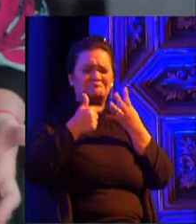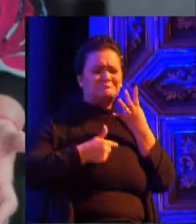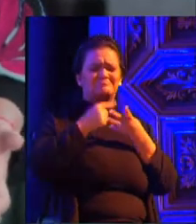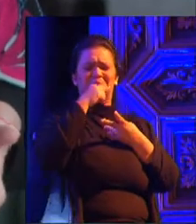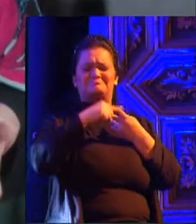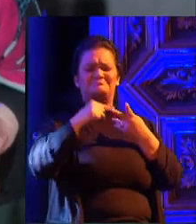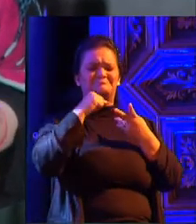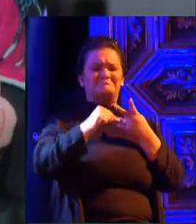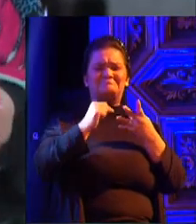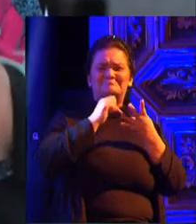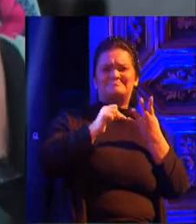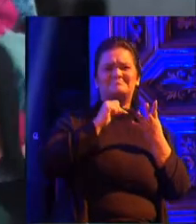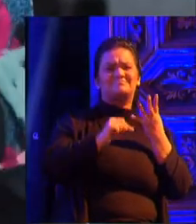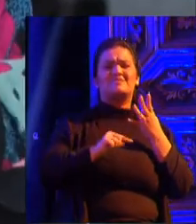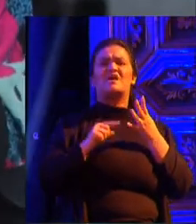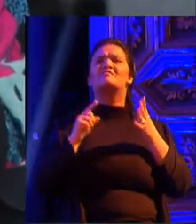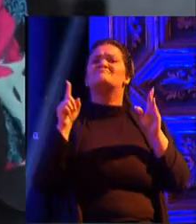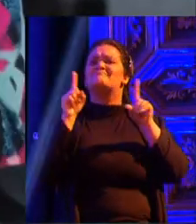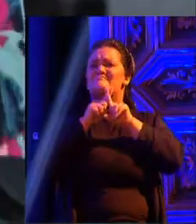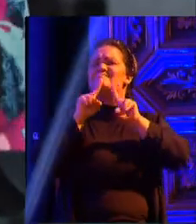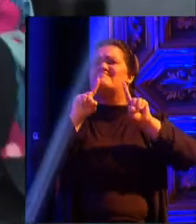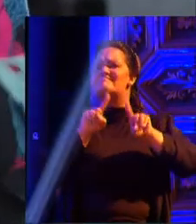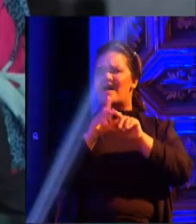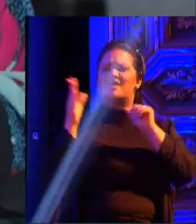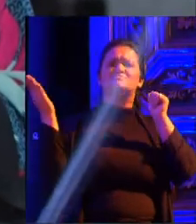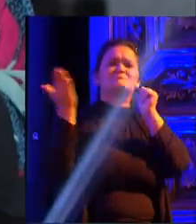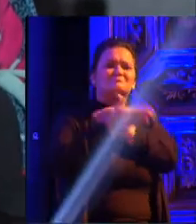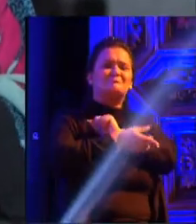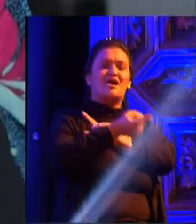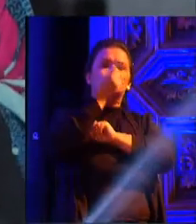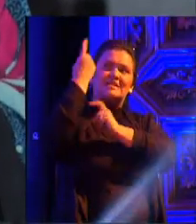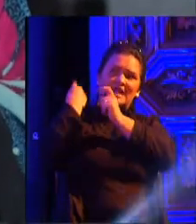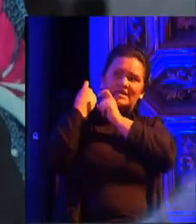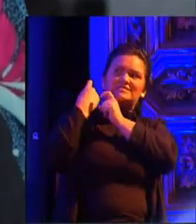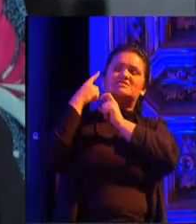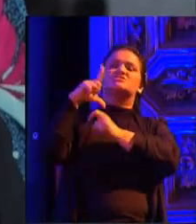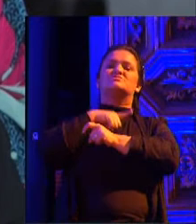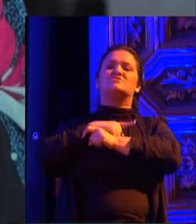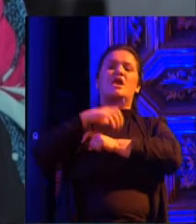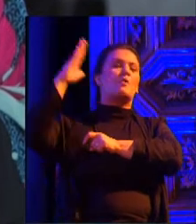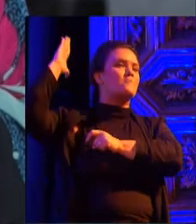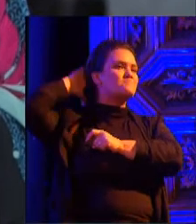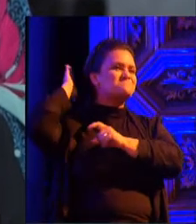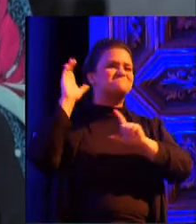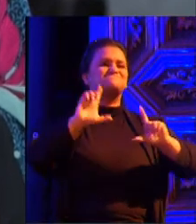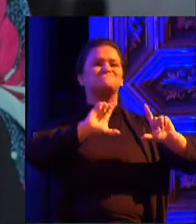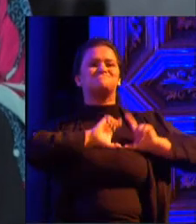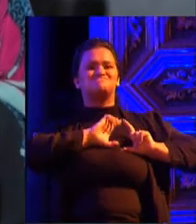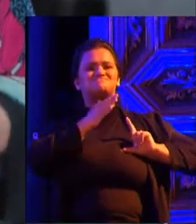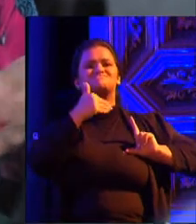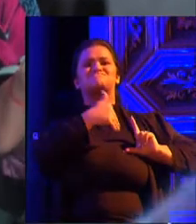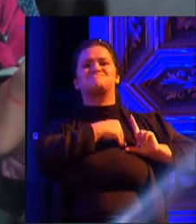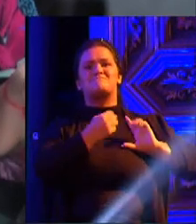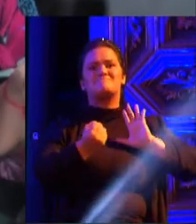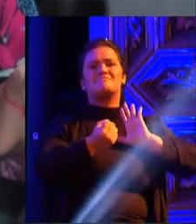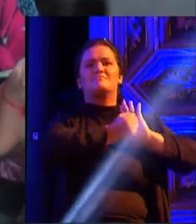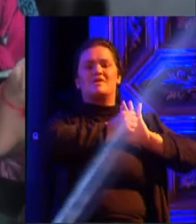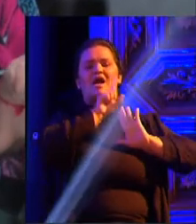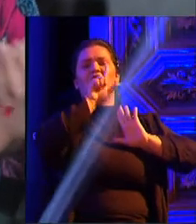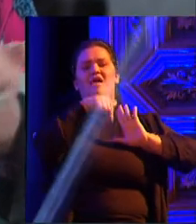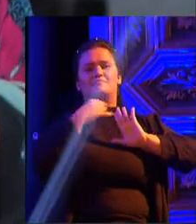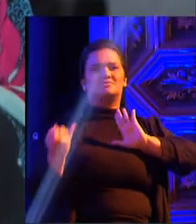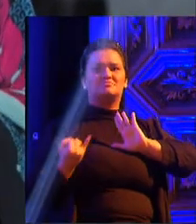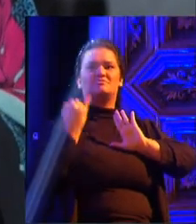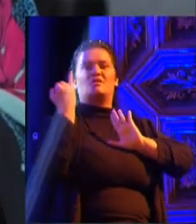você é erudito, no fundo, lá atrás, está o Pará no teu coração. Então, isso que é o mais